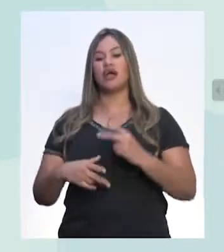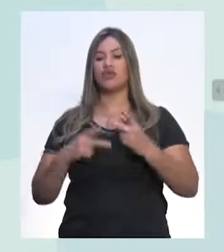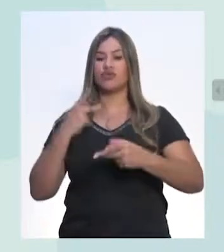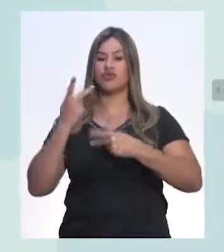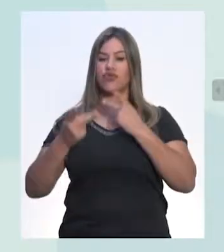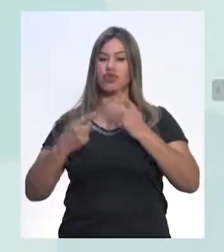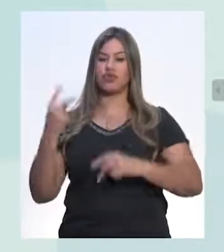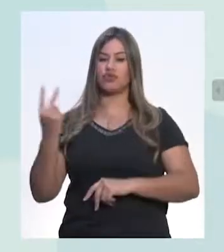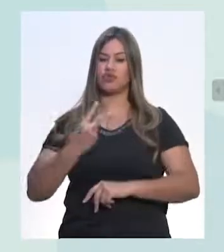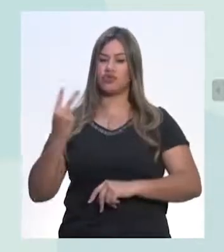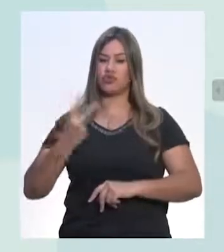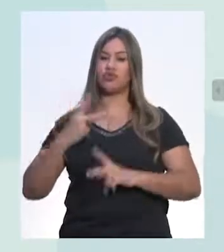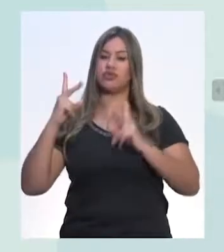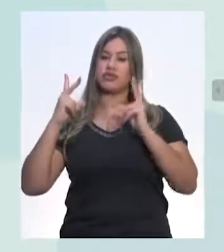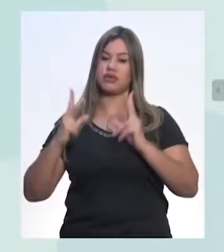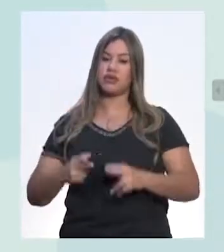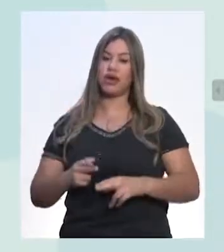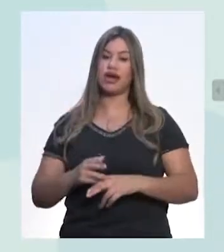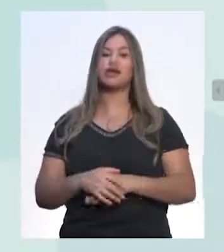são iguais,